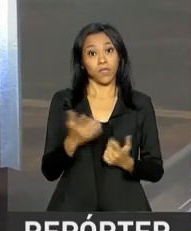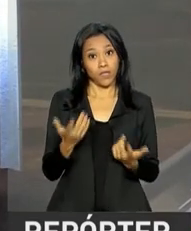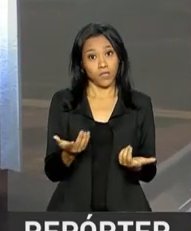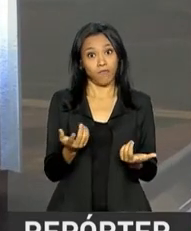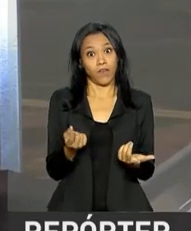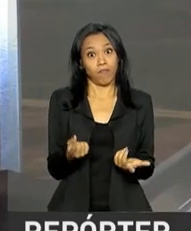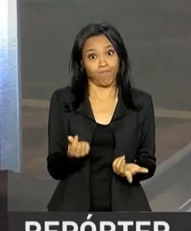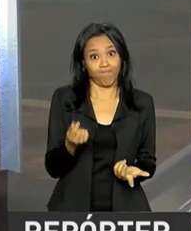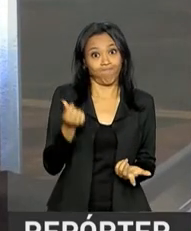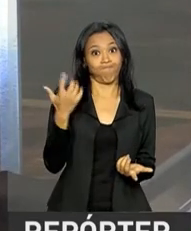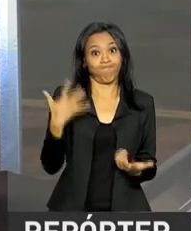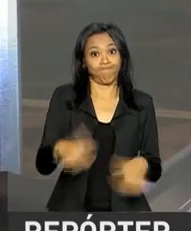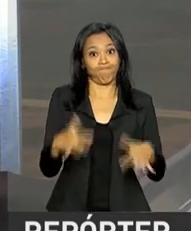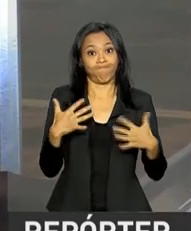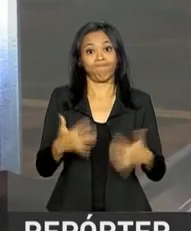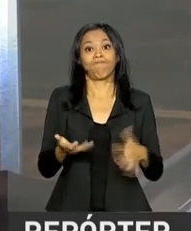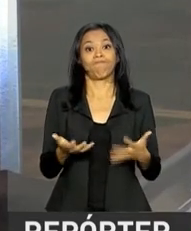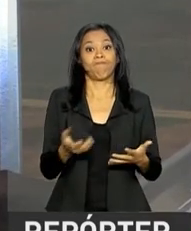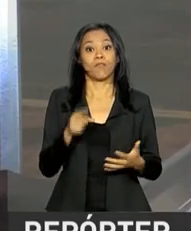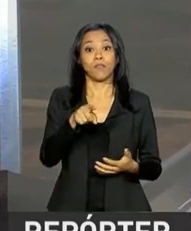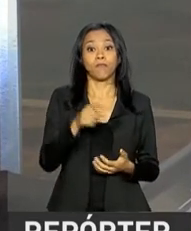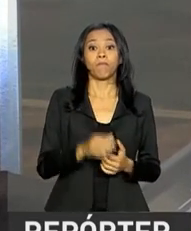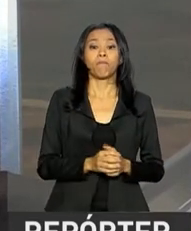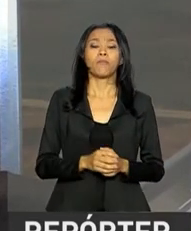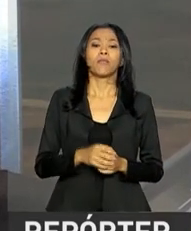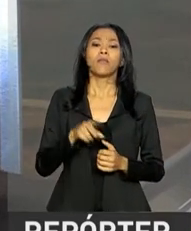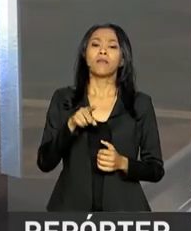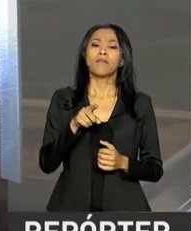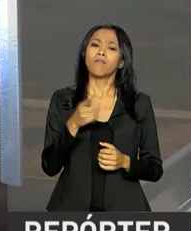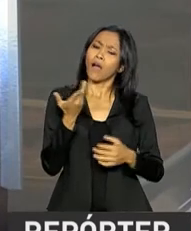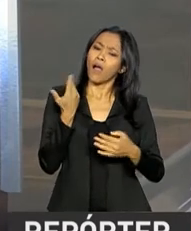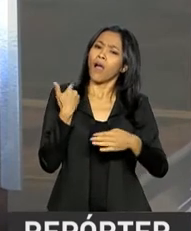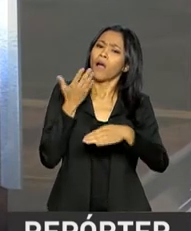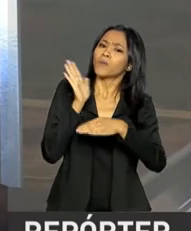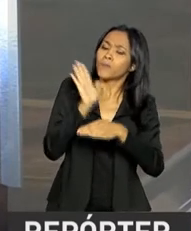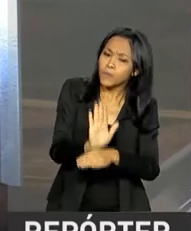custo da indústria americana. Beneficia